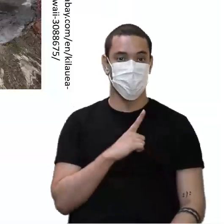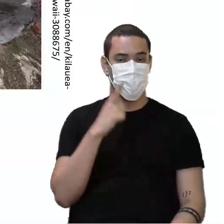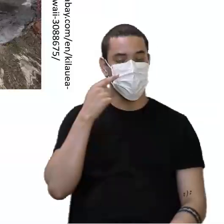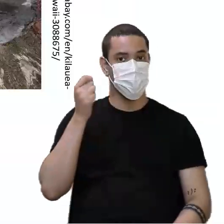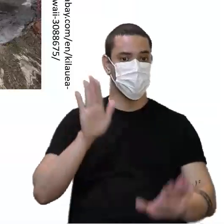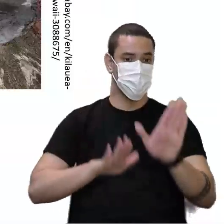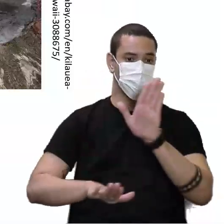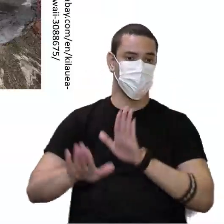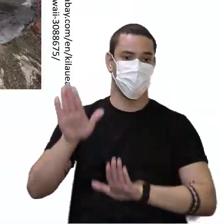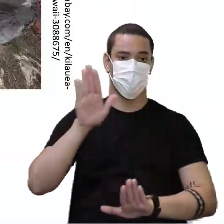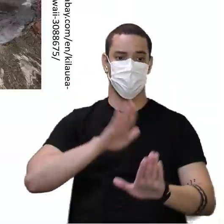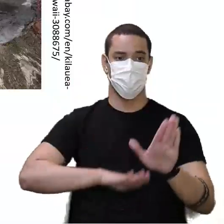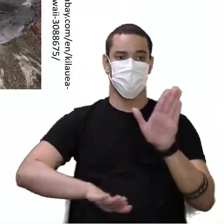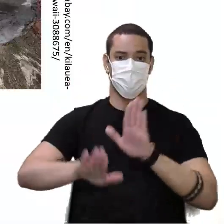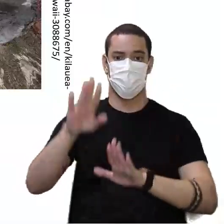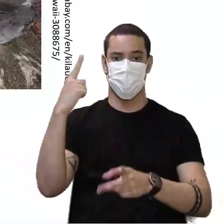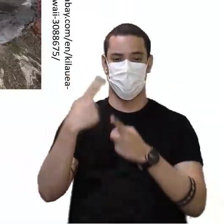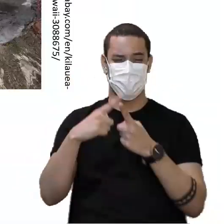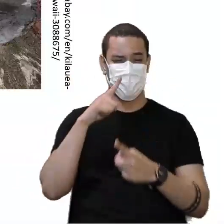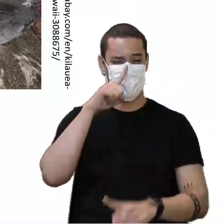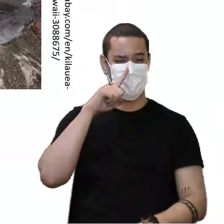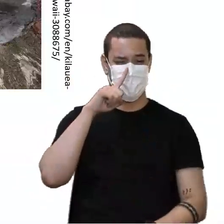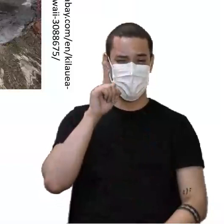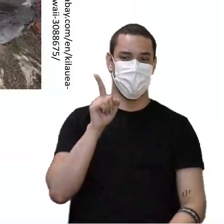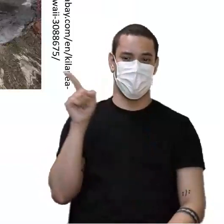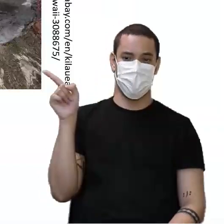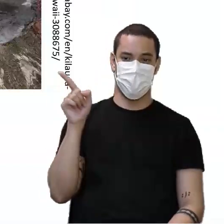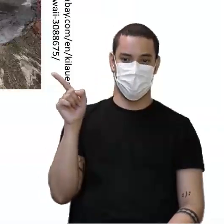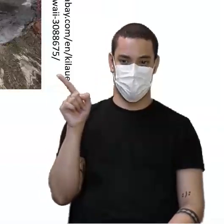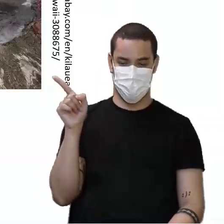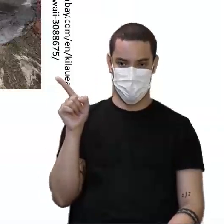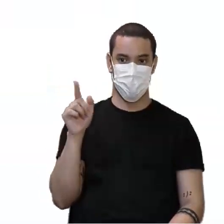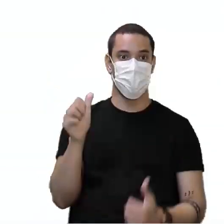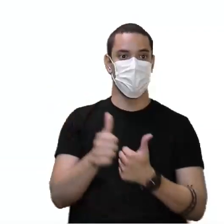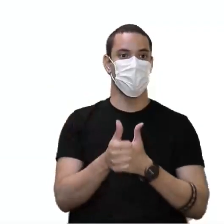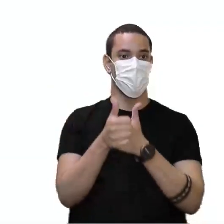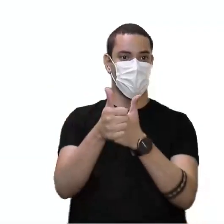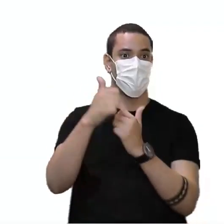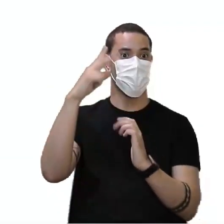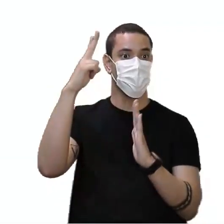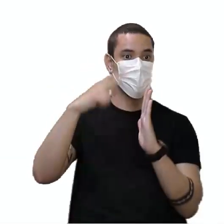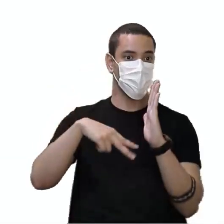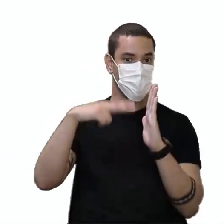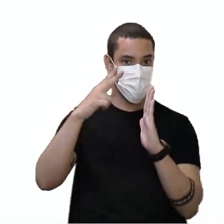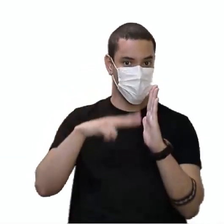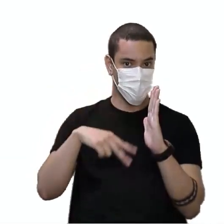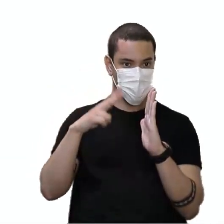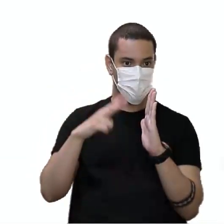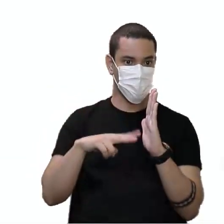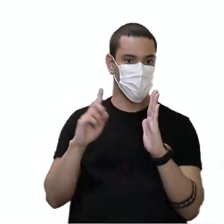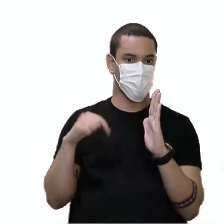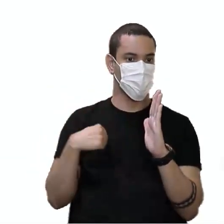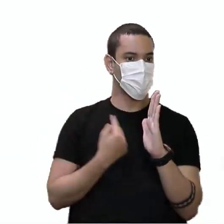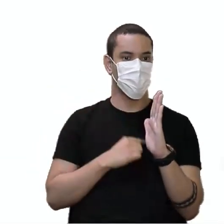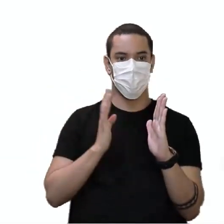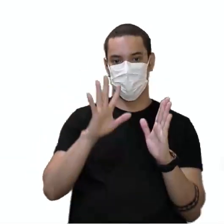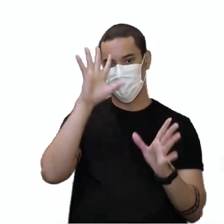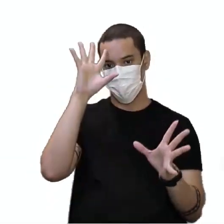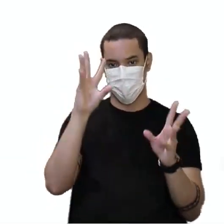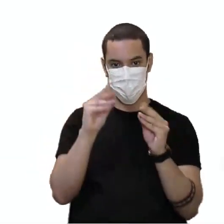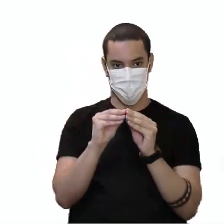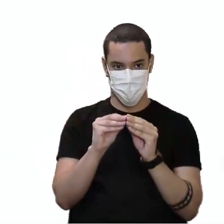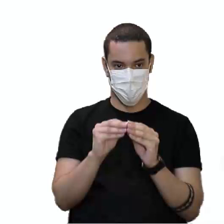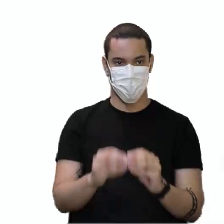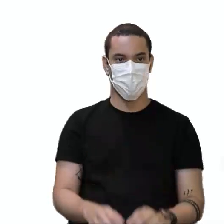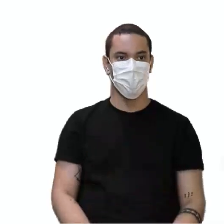ser muito cuidadoso. E aí, de acordo com a nossa leitura, né, galera? A gente já sabe lá que